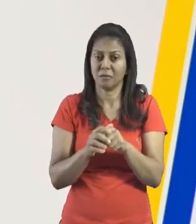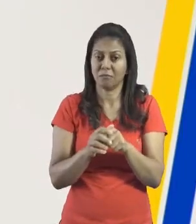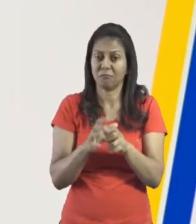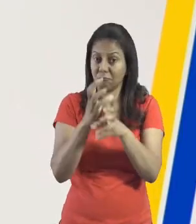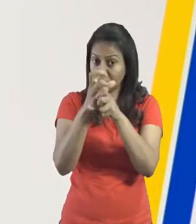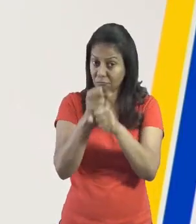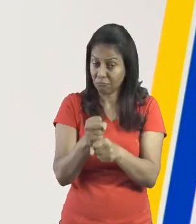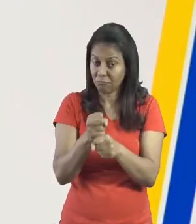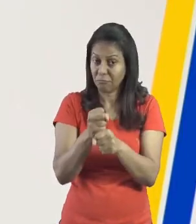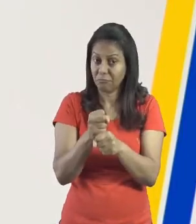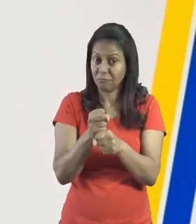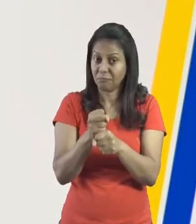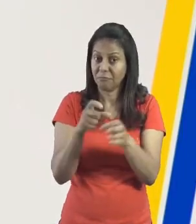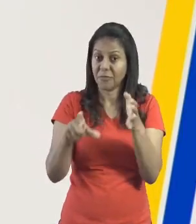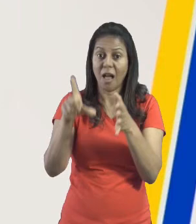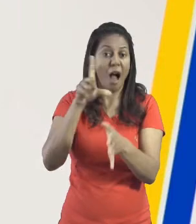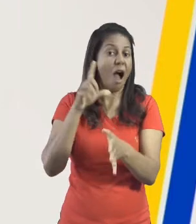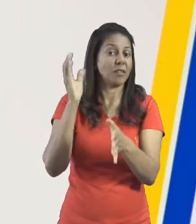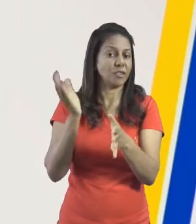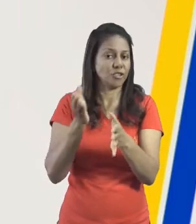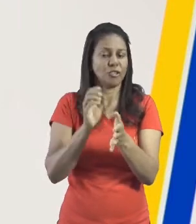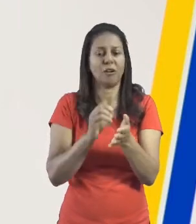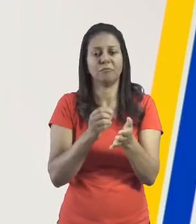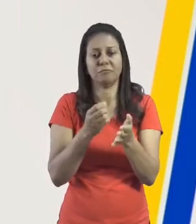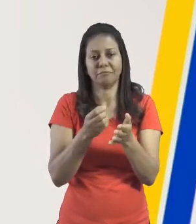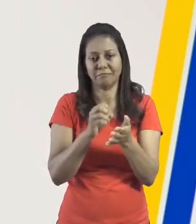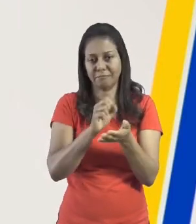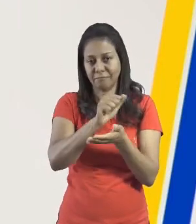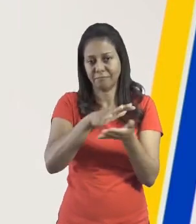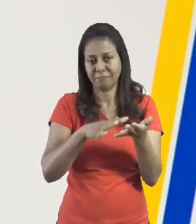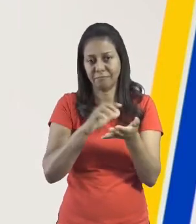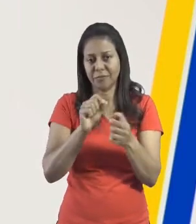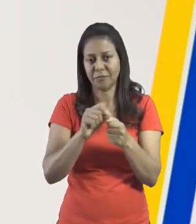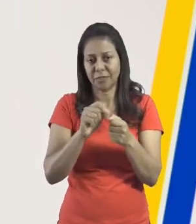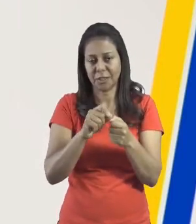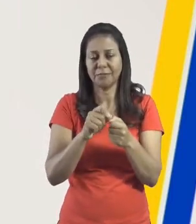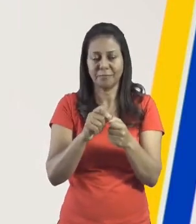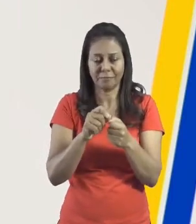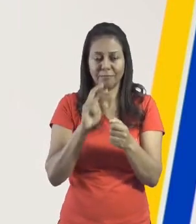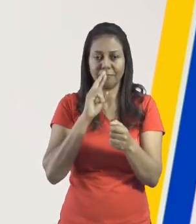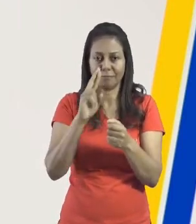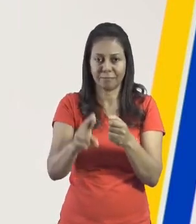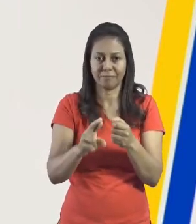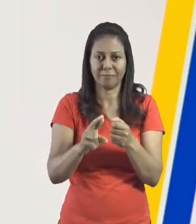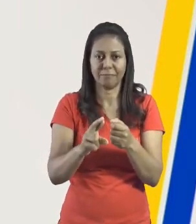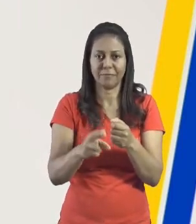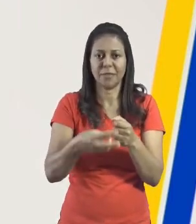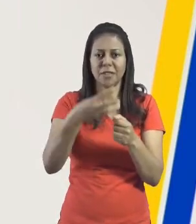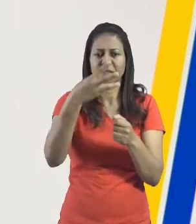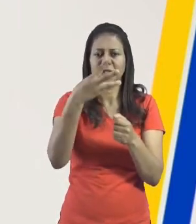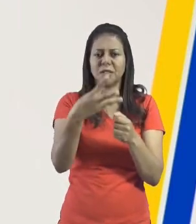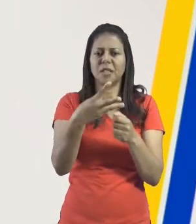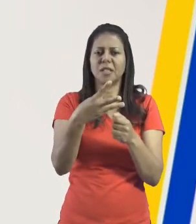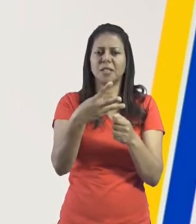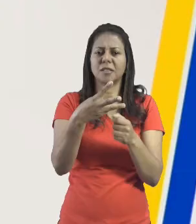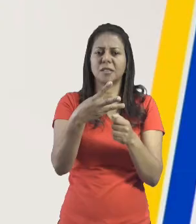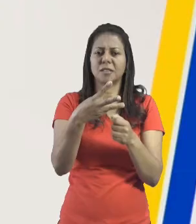caso, como se fosse uma equação simples do primeiro grau. Como assim? O 3 está fazendo o que aqui?